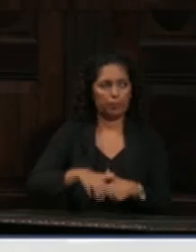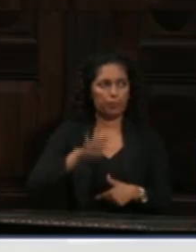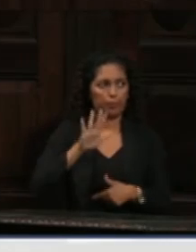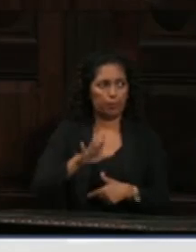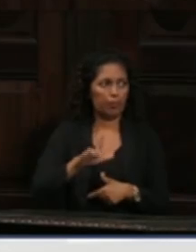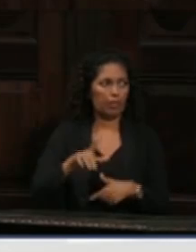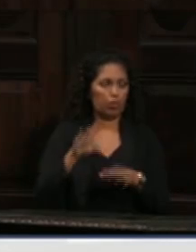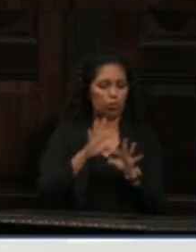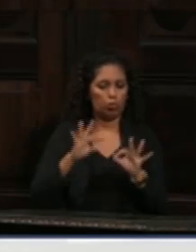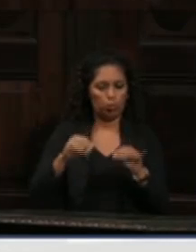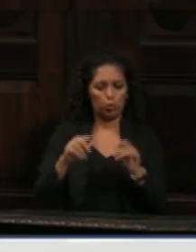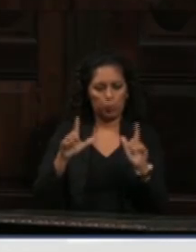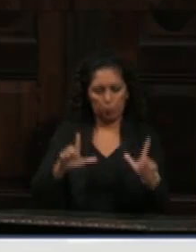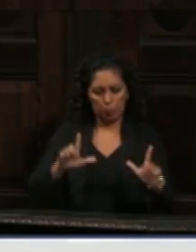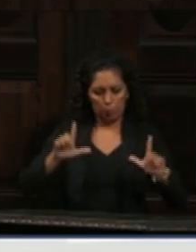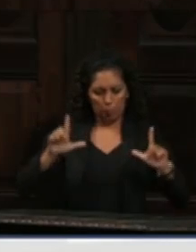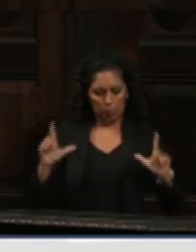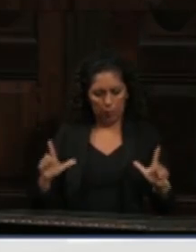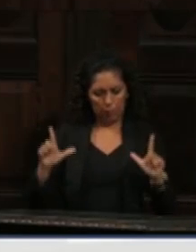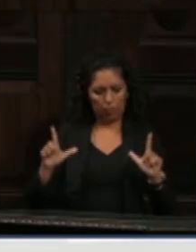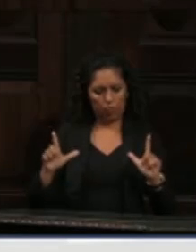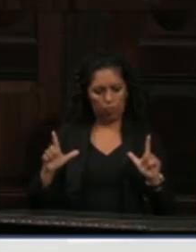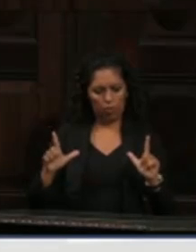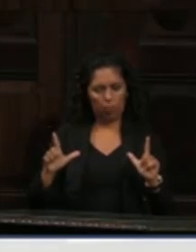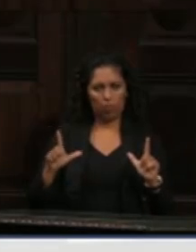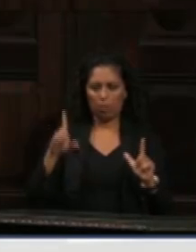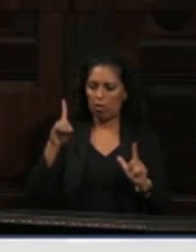se diplomaram